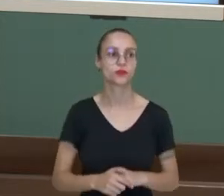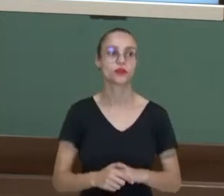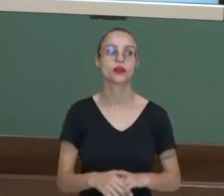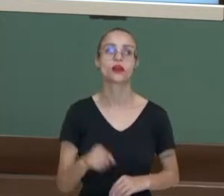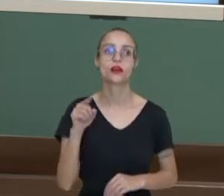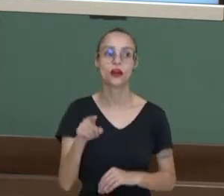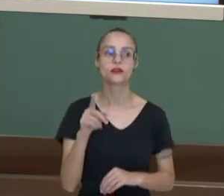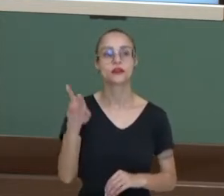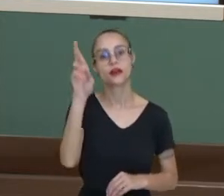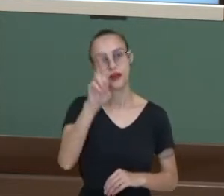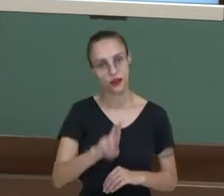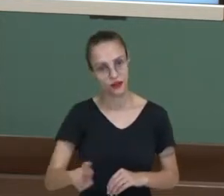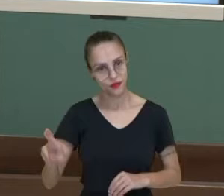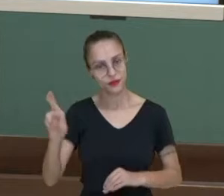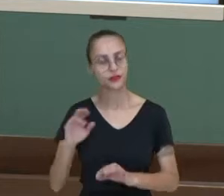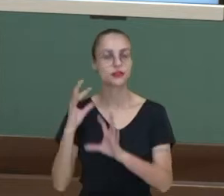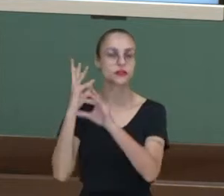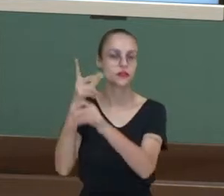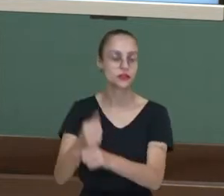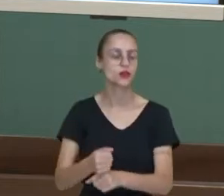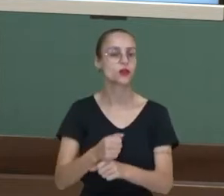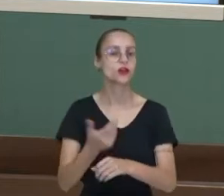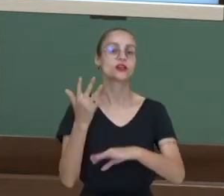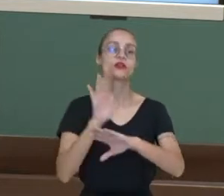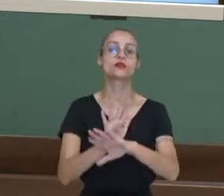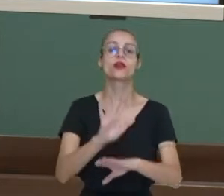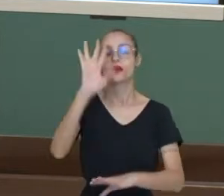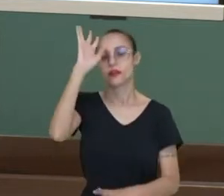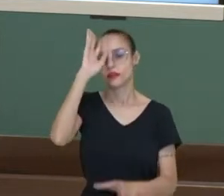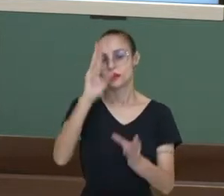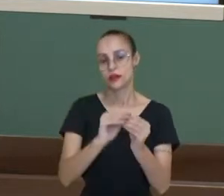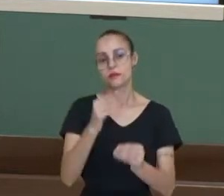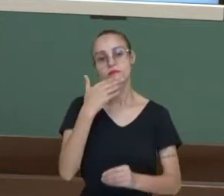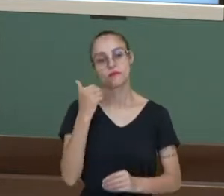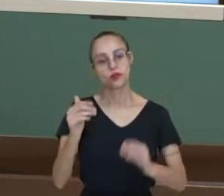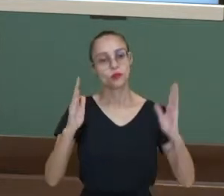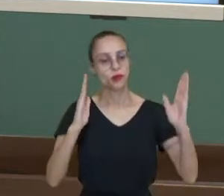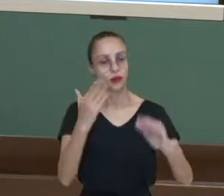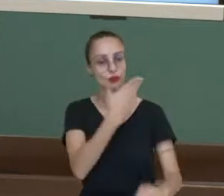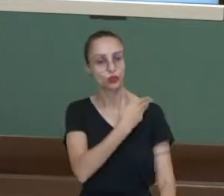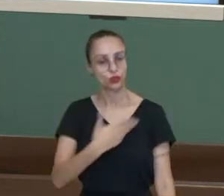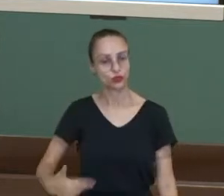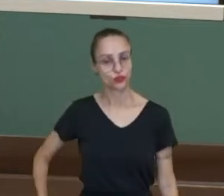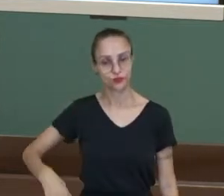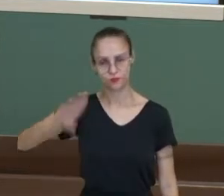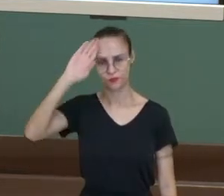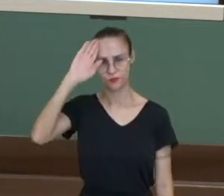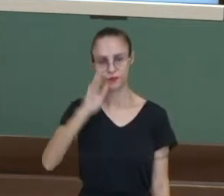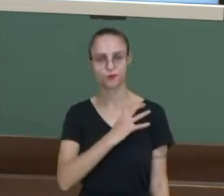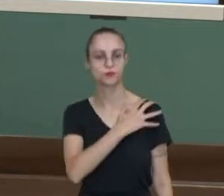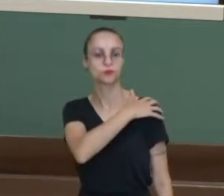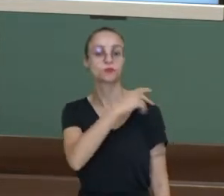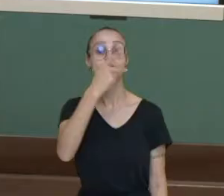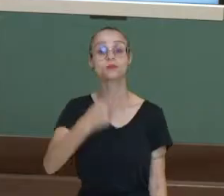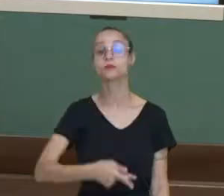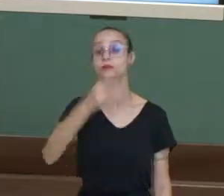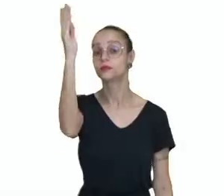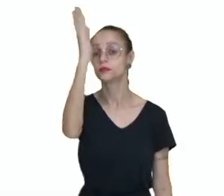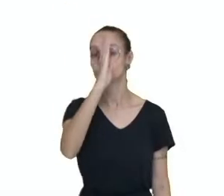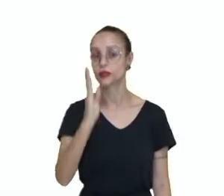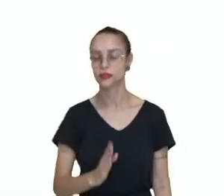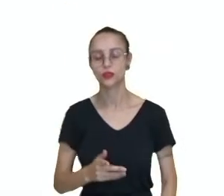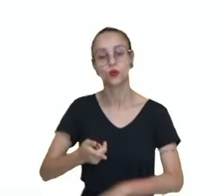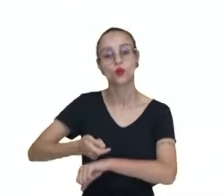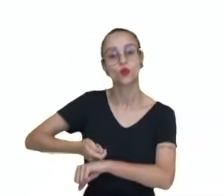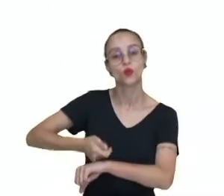nossa revisão de hoje vem muito para te ajudar a entender melhor esse período da ditadura militar no Brasil. Para a gente começar, o